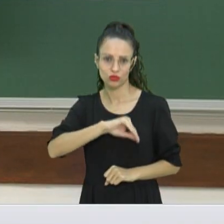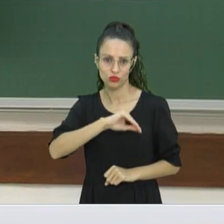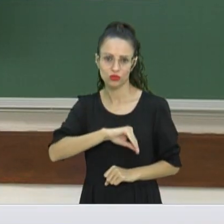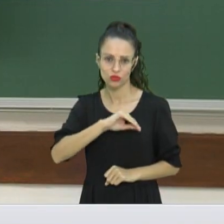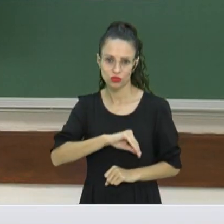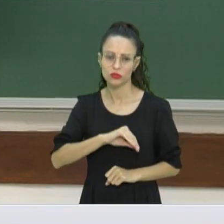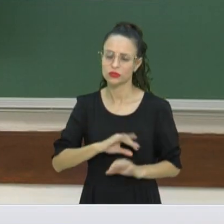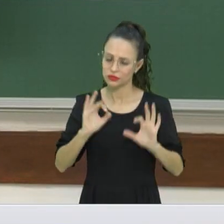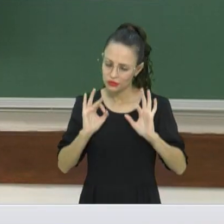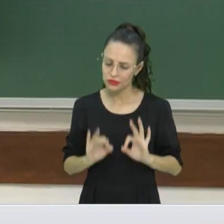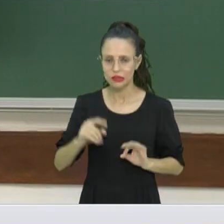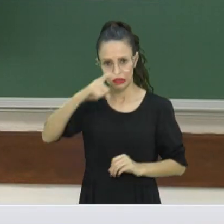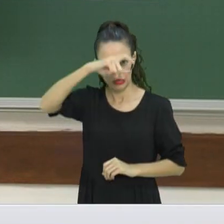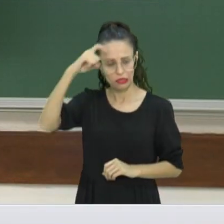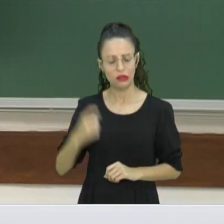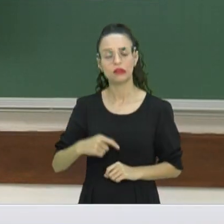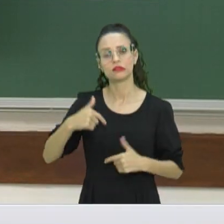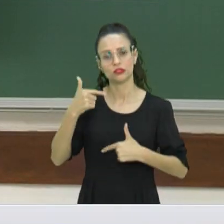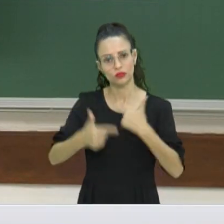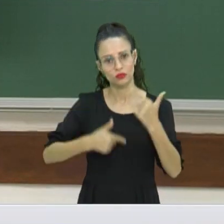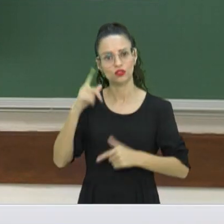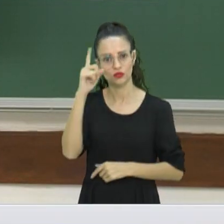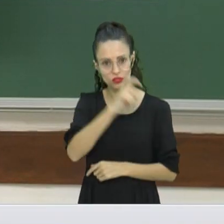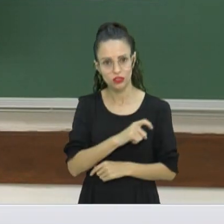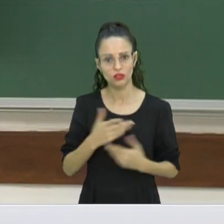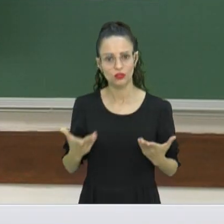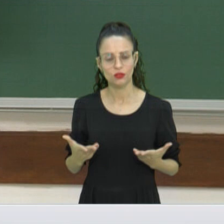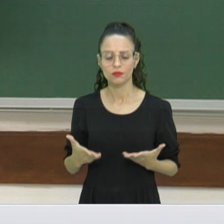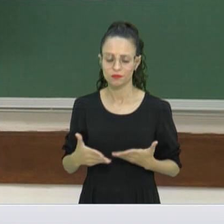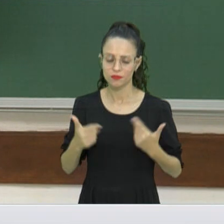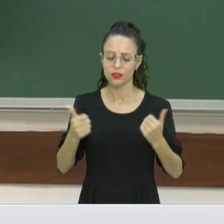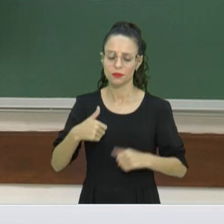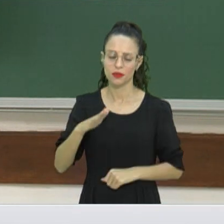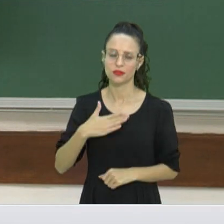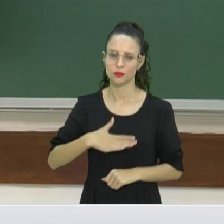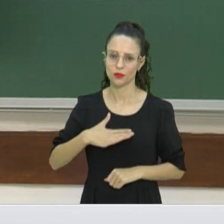tão honesto, tão suado e tão difícil, de uma forma um pouquinho mais